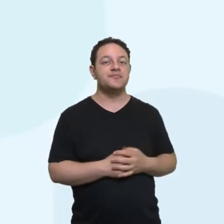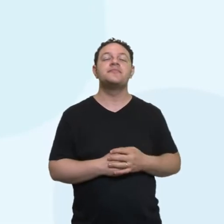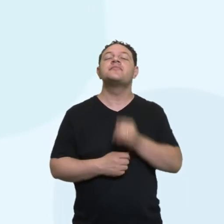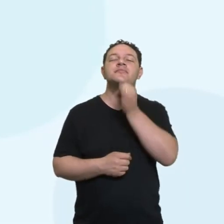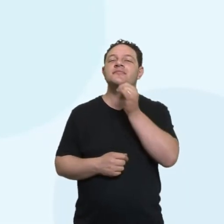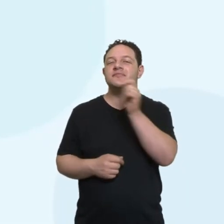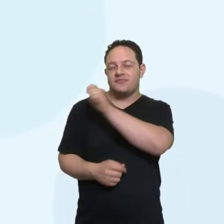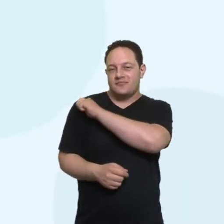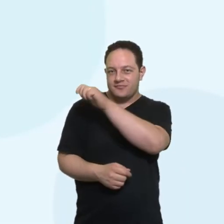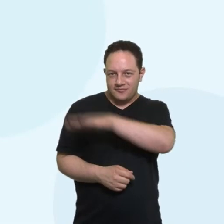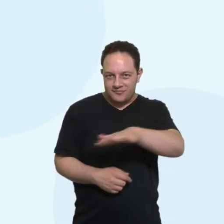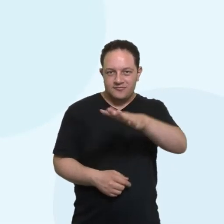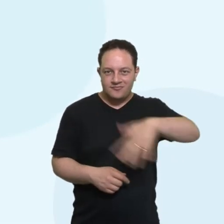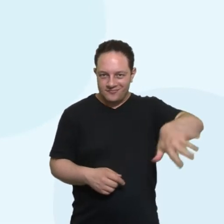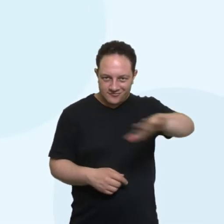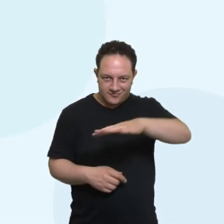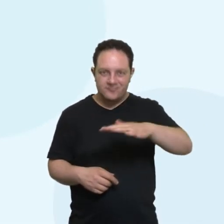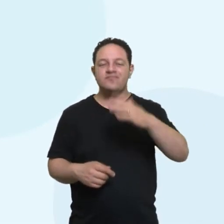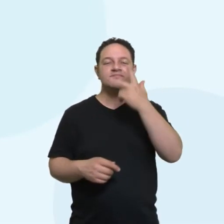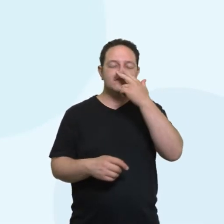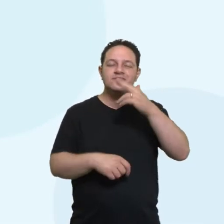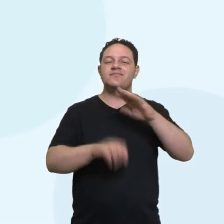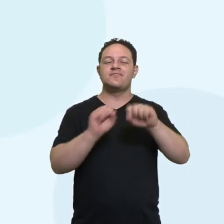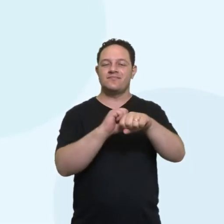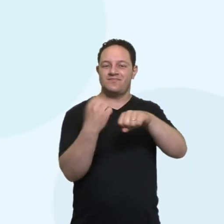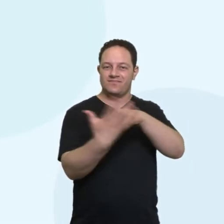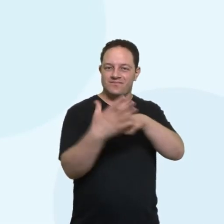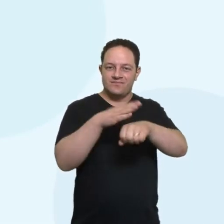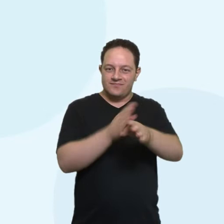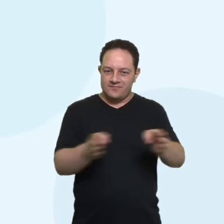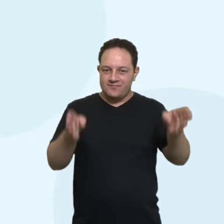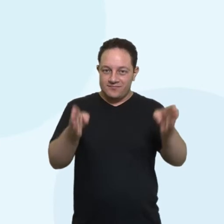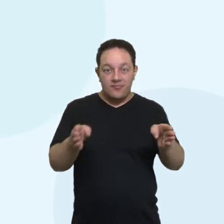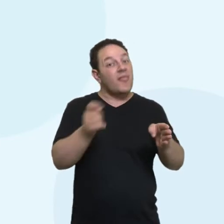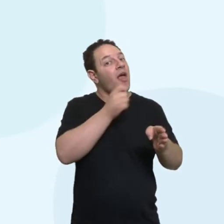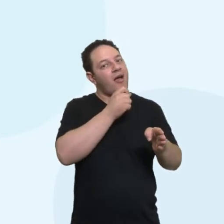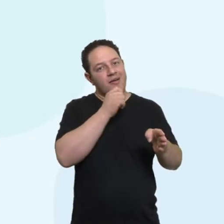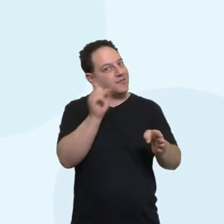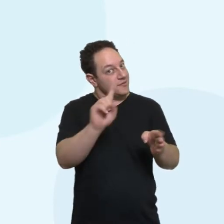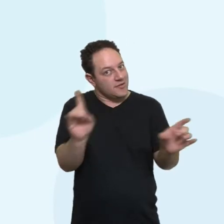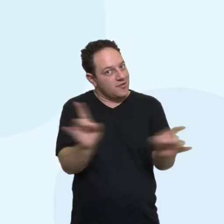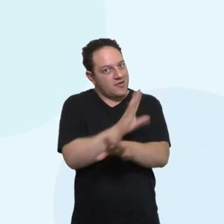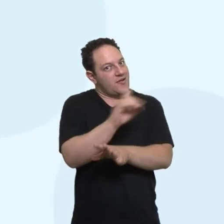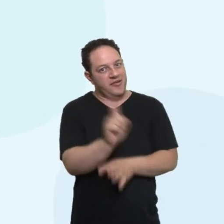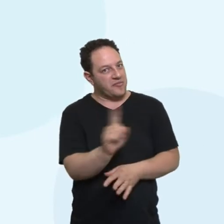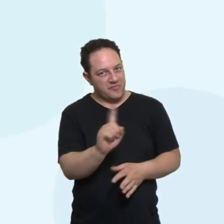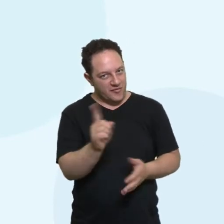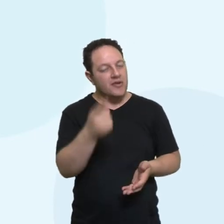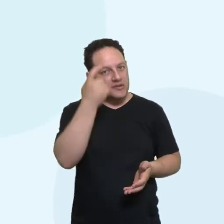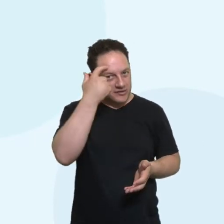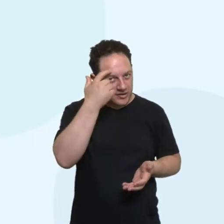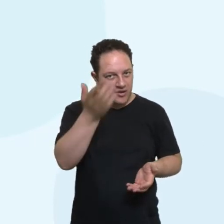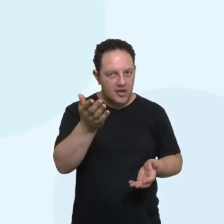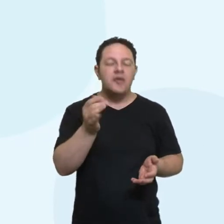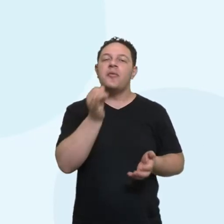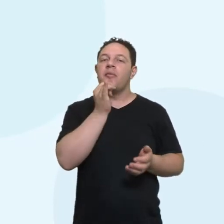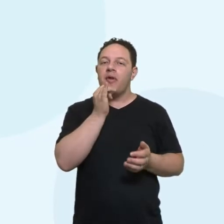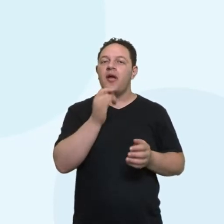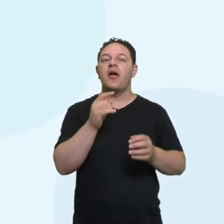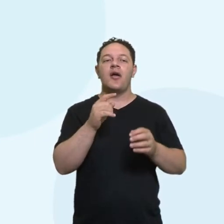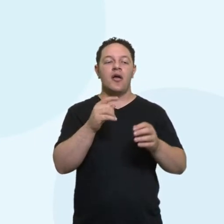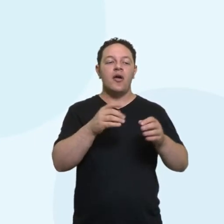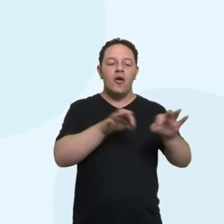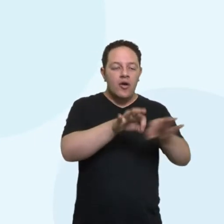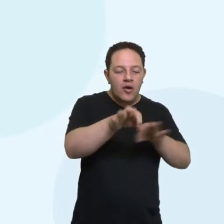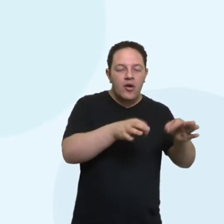estudantes né durante o processo é o período da pandemia que ainda não terminou não é pensando do contribuição da questão